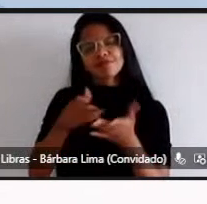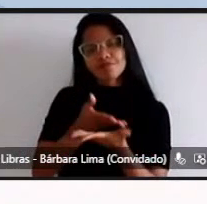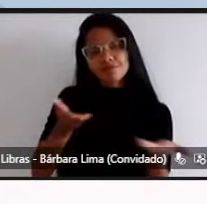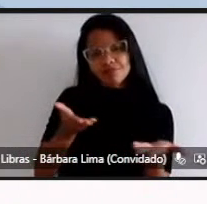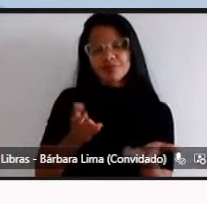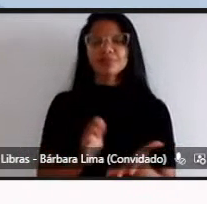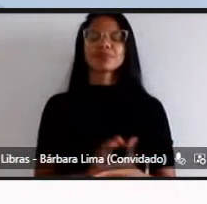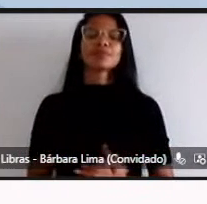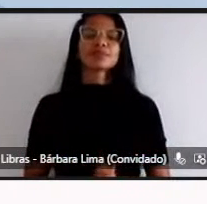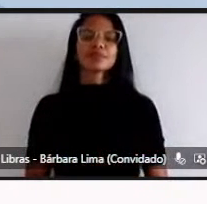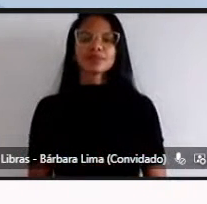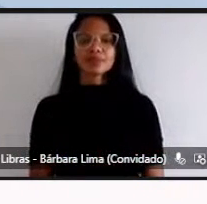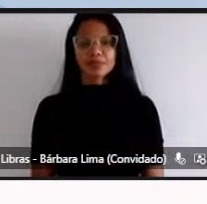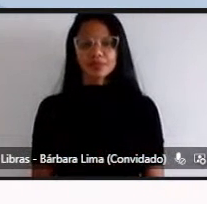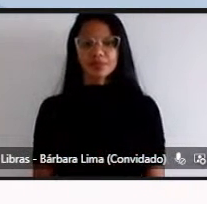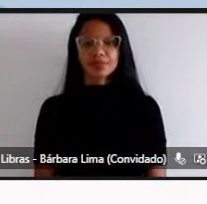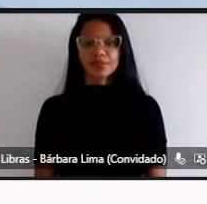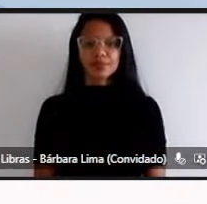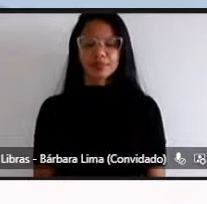So,